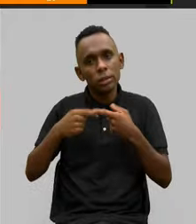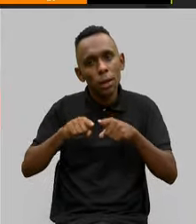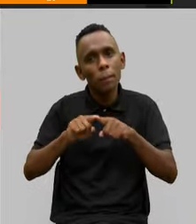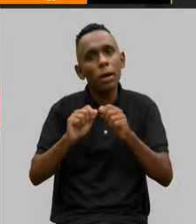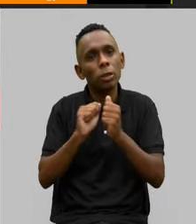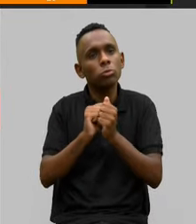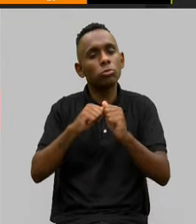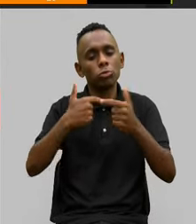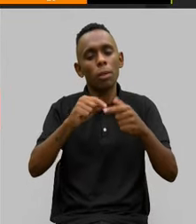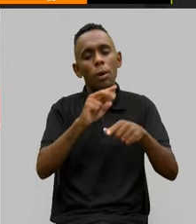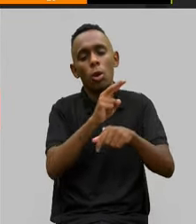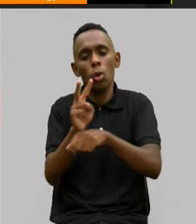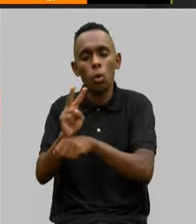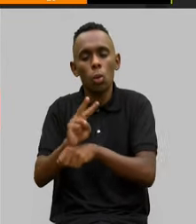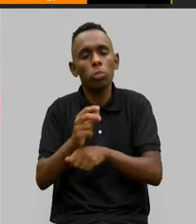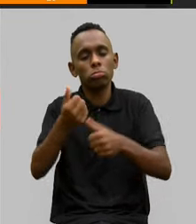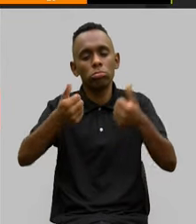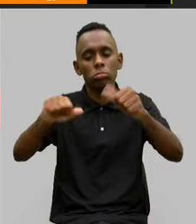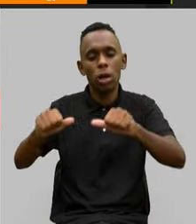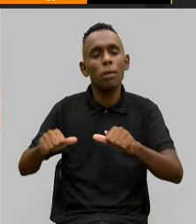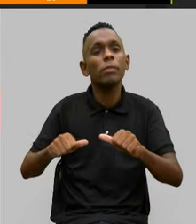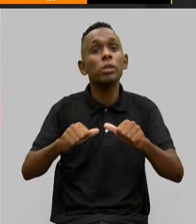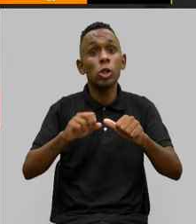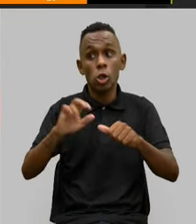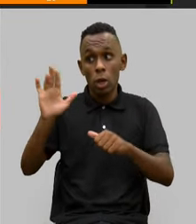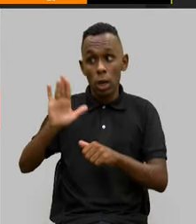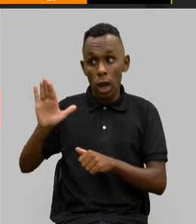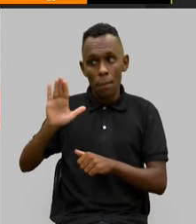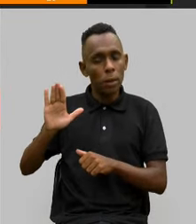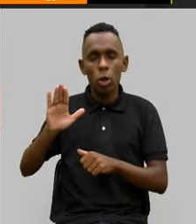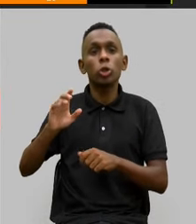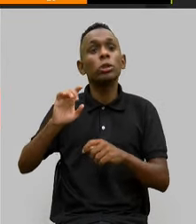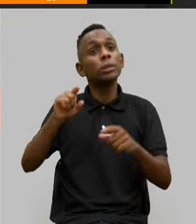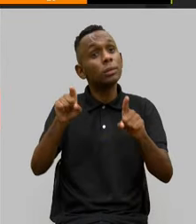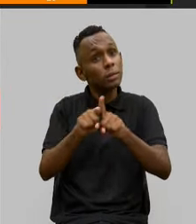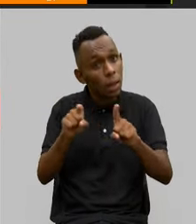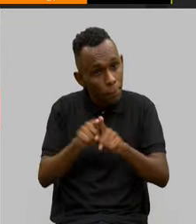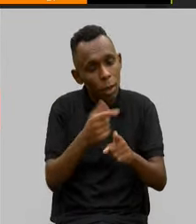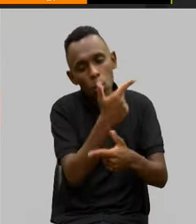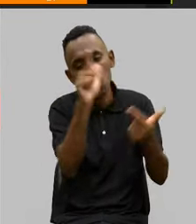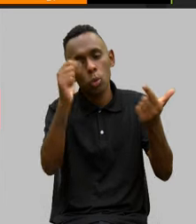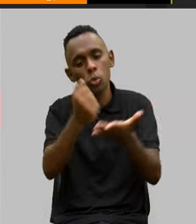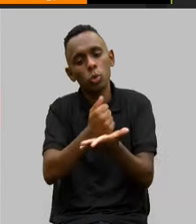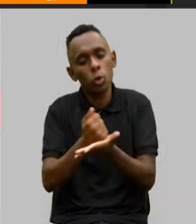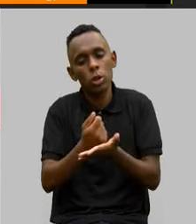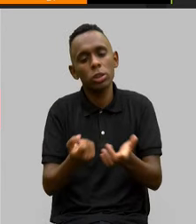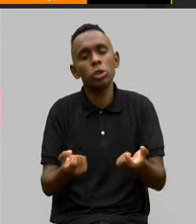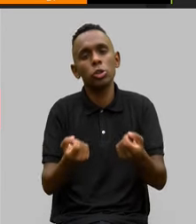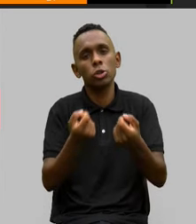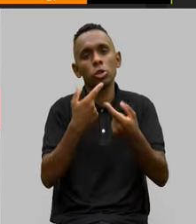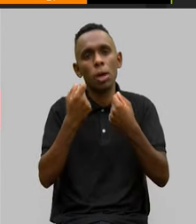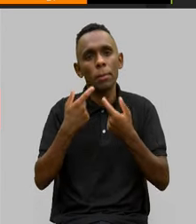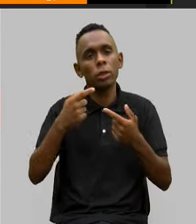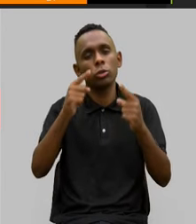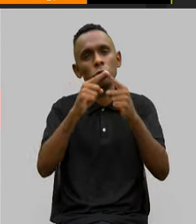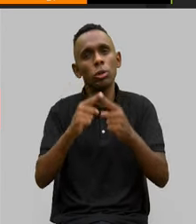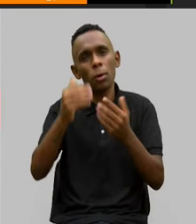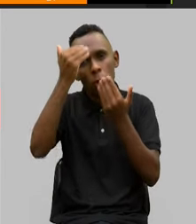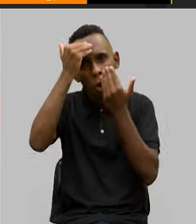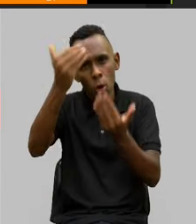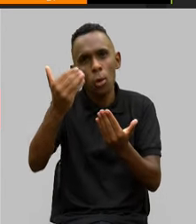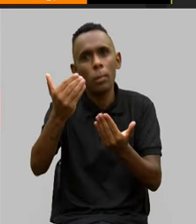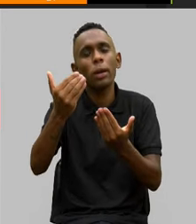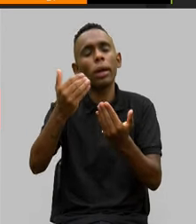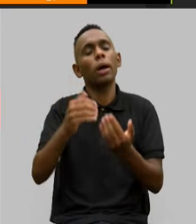no monitoramento porque a gente não só trabalha com a cannabis mas também com outros medicamentos tá bom muito obrigada eu agradeço a minha instituição